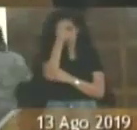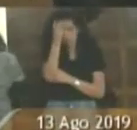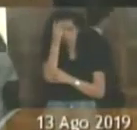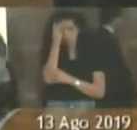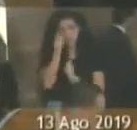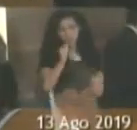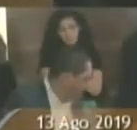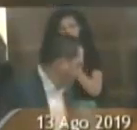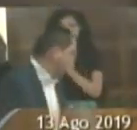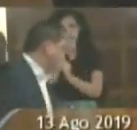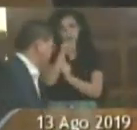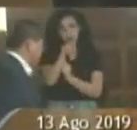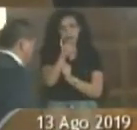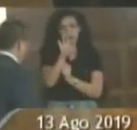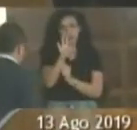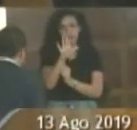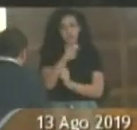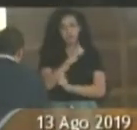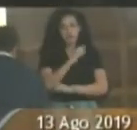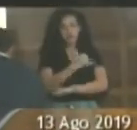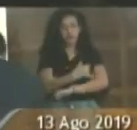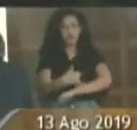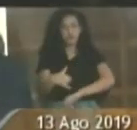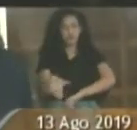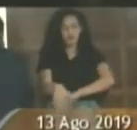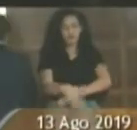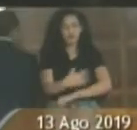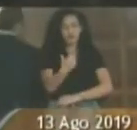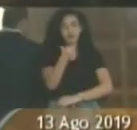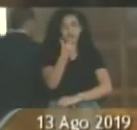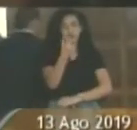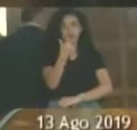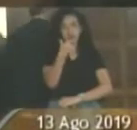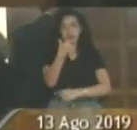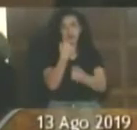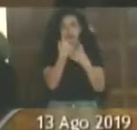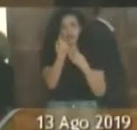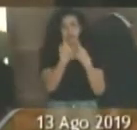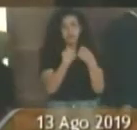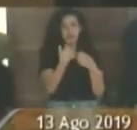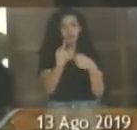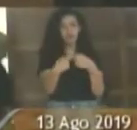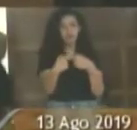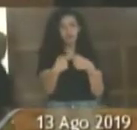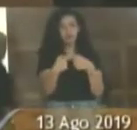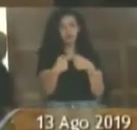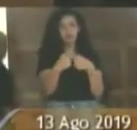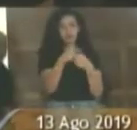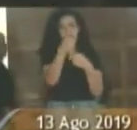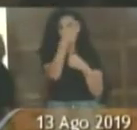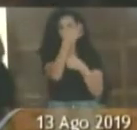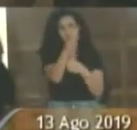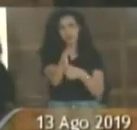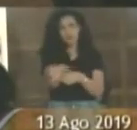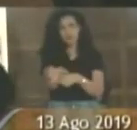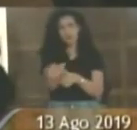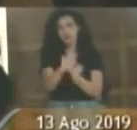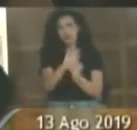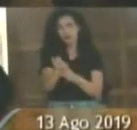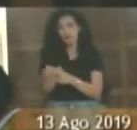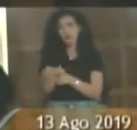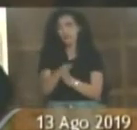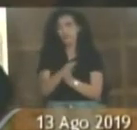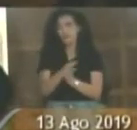interceda junto ao DENIT pela operação tapa-buraco na BR-101, depois do parador Porto Frade, na primeira duplicação da pista bairro